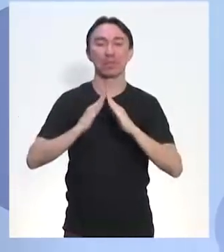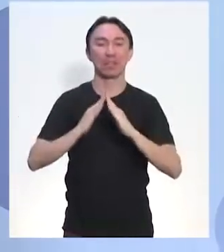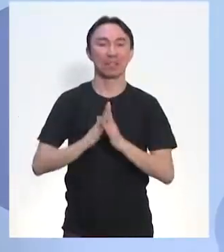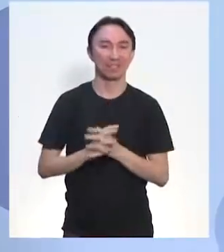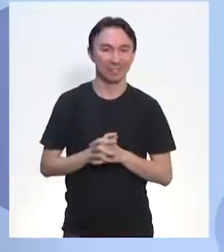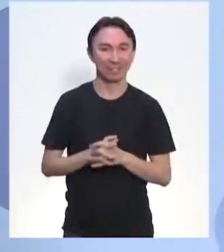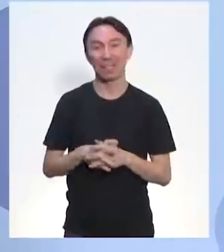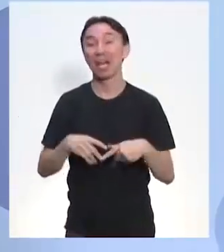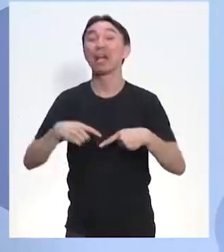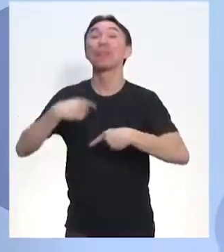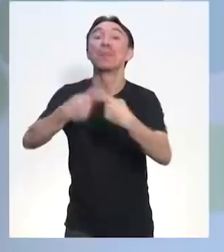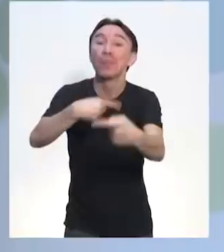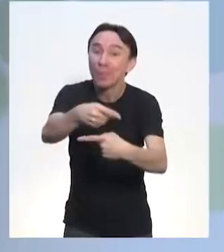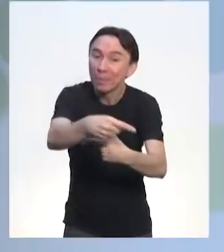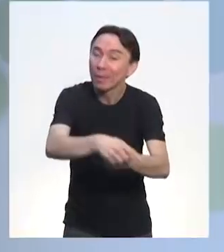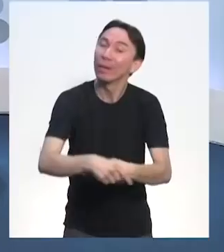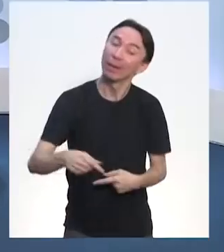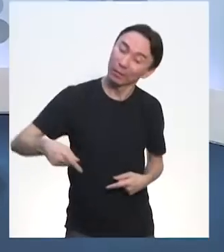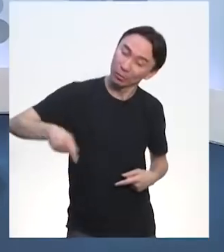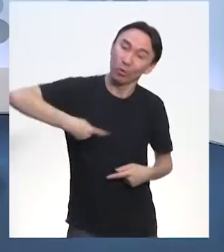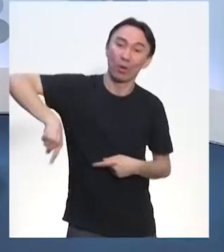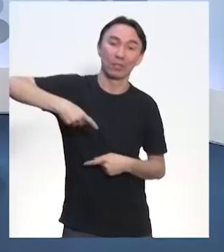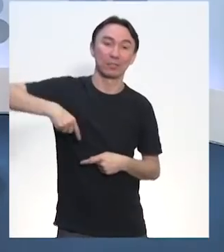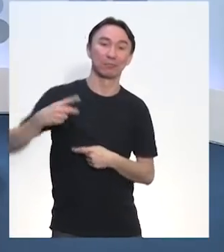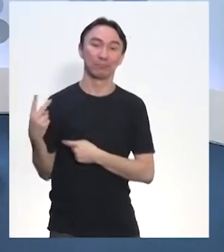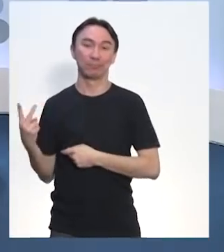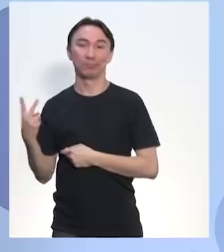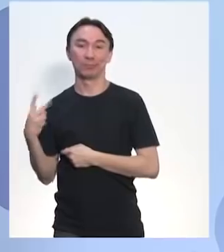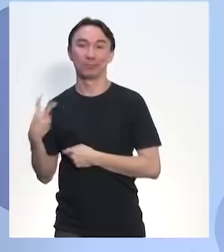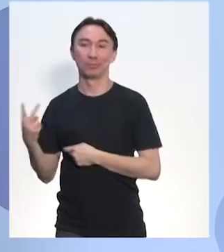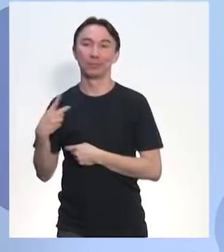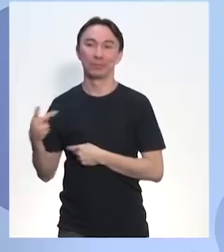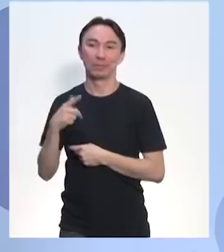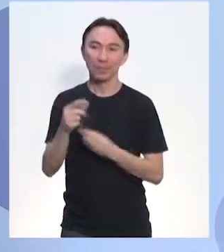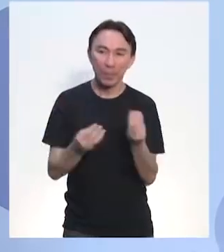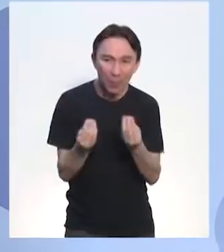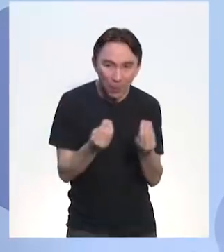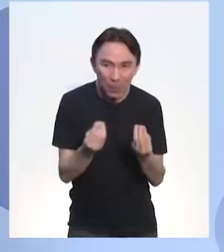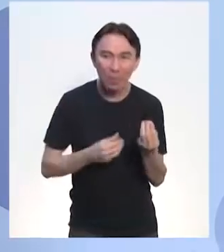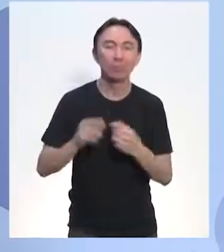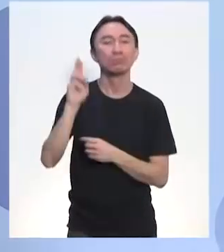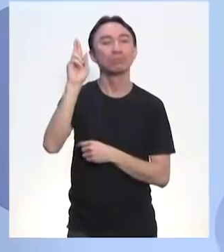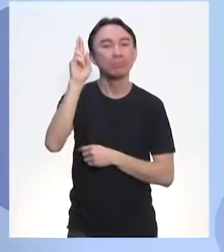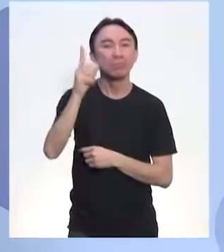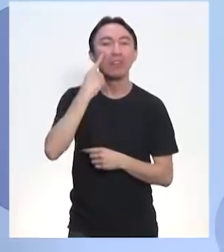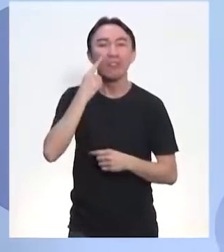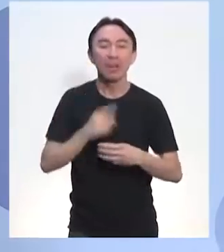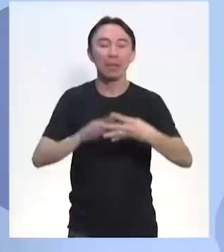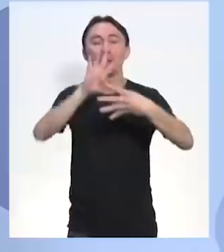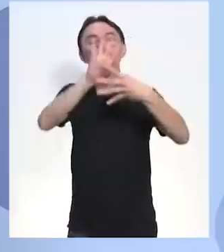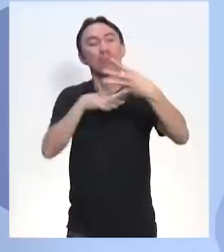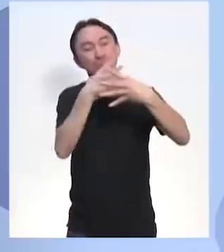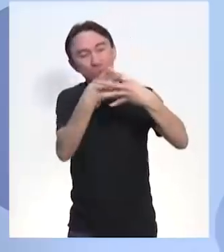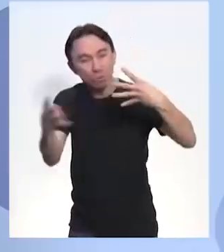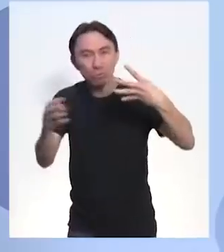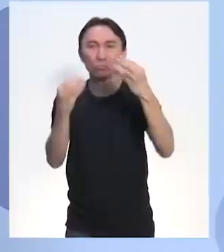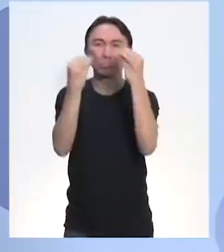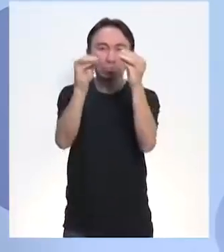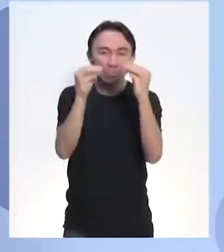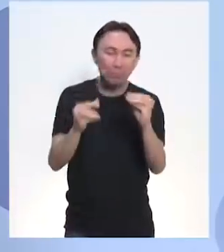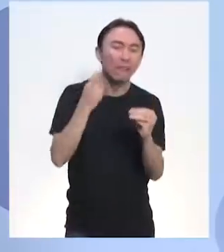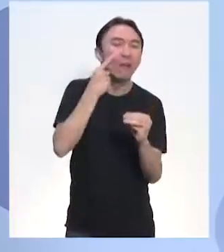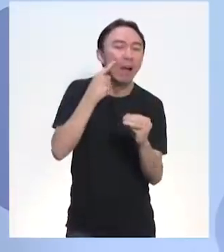missão. Porque tem essa também, né? A nossa parte da missão, que é olhar todas as planilhas preenchidas, fazer